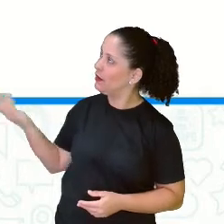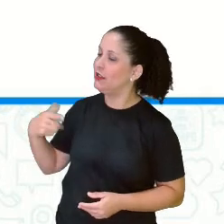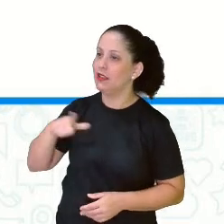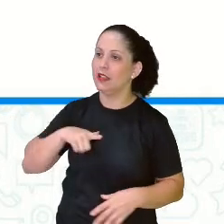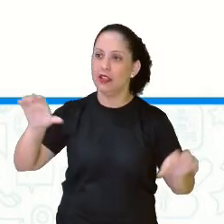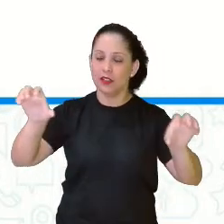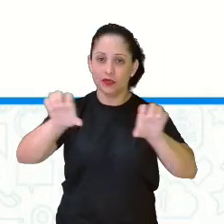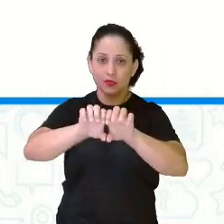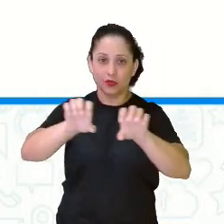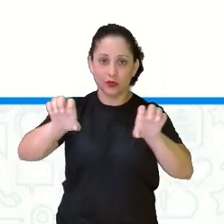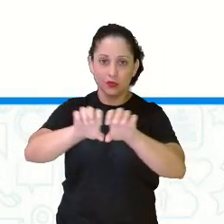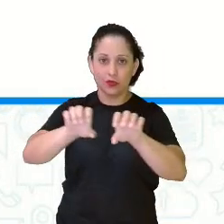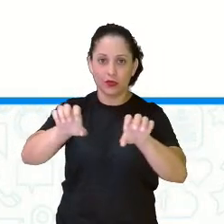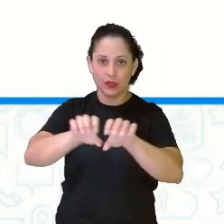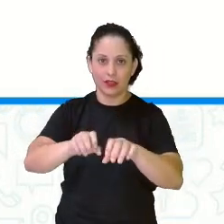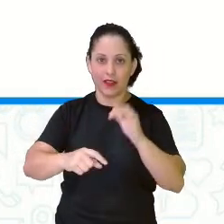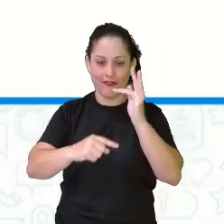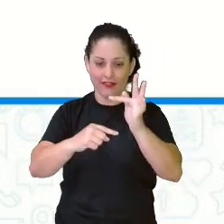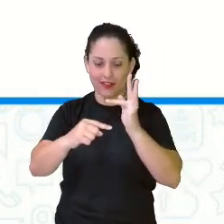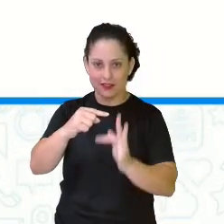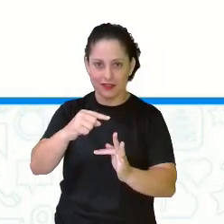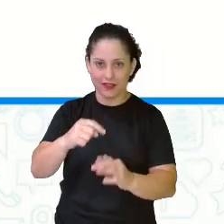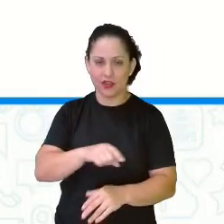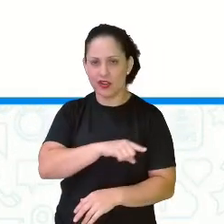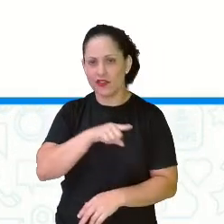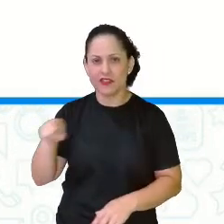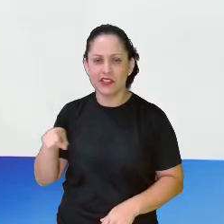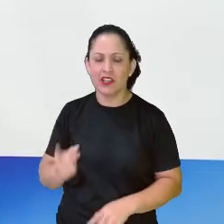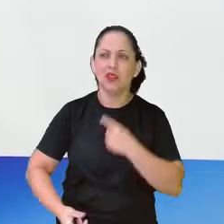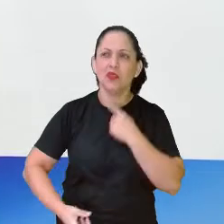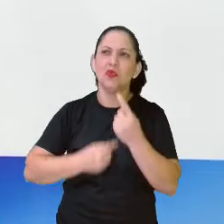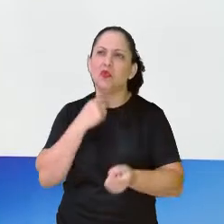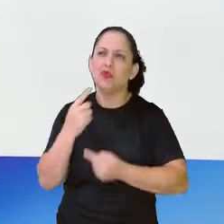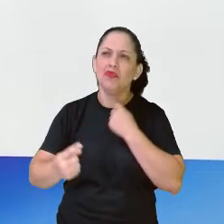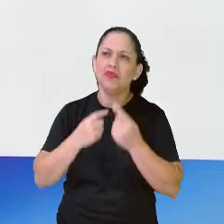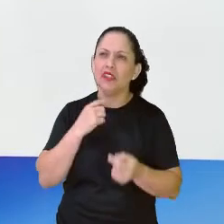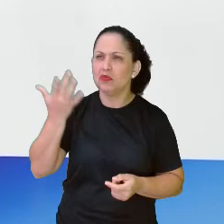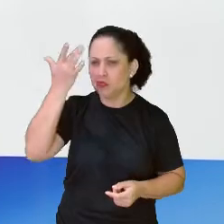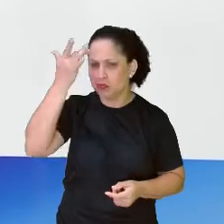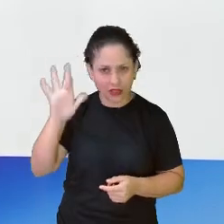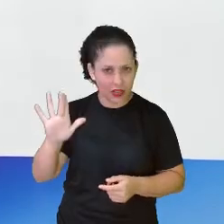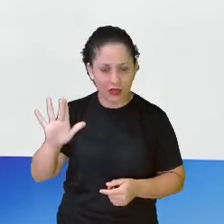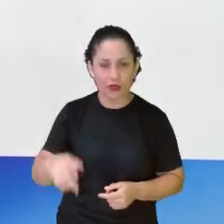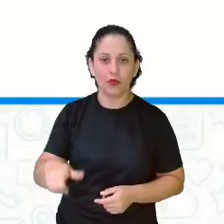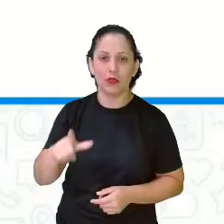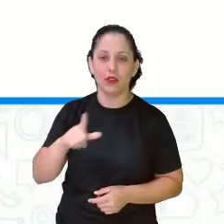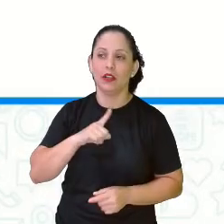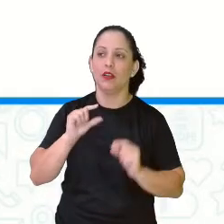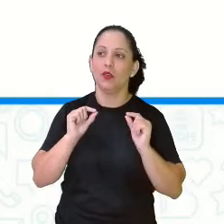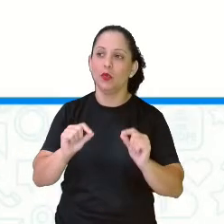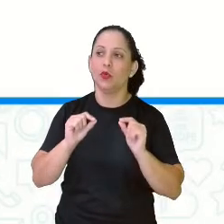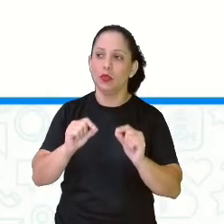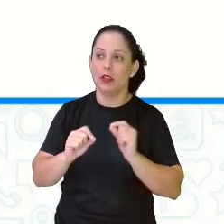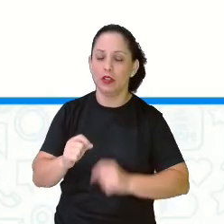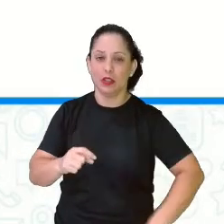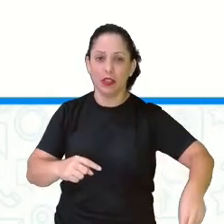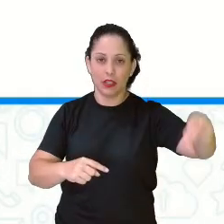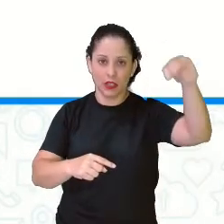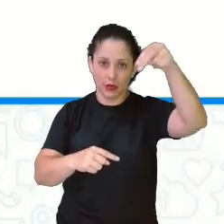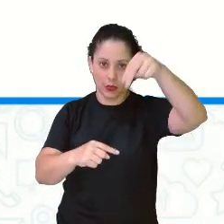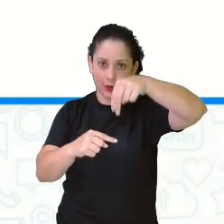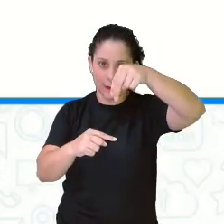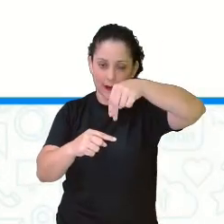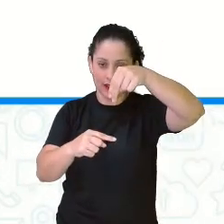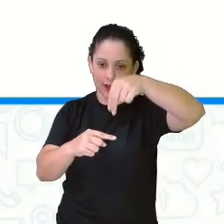estrutura da fração, só para quem ainda ficou com dúvida. Numerador é o número escrito na